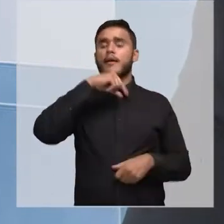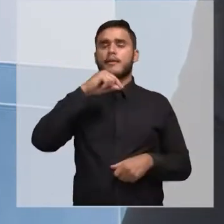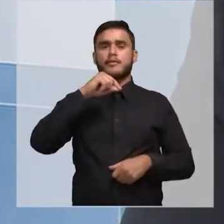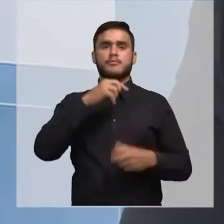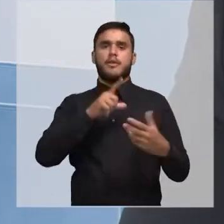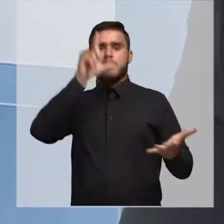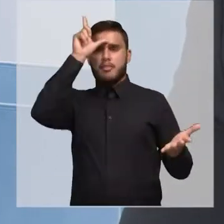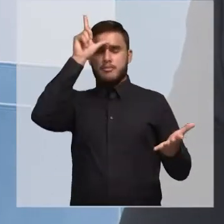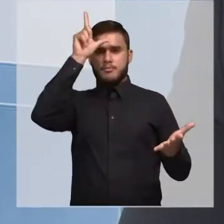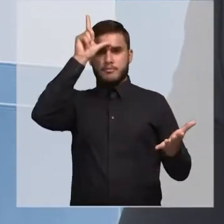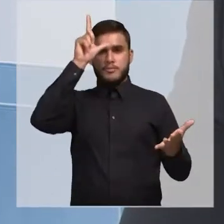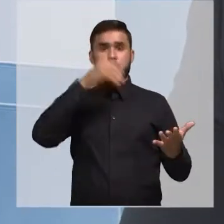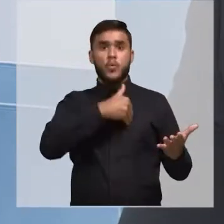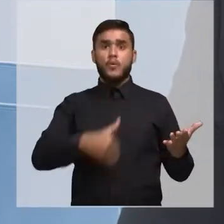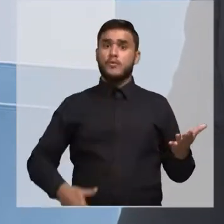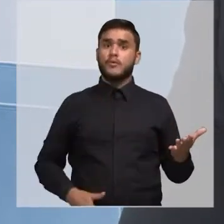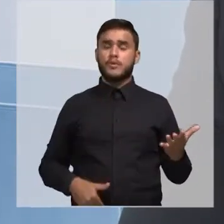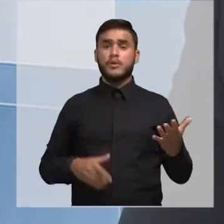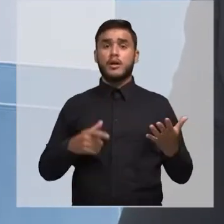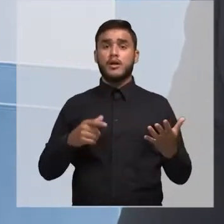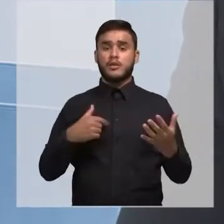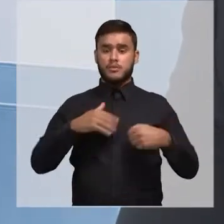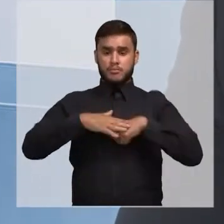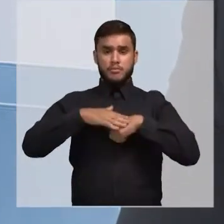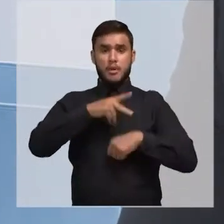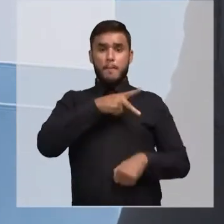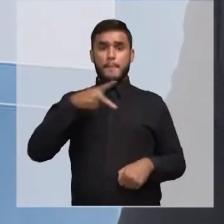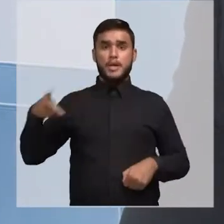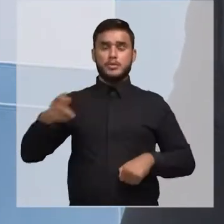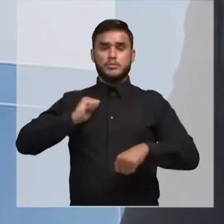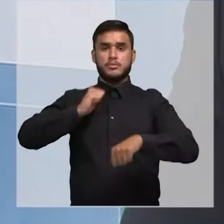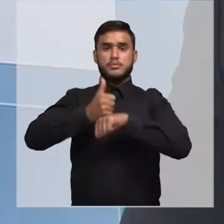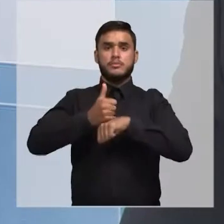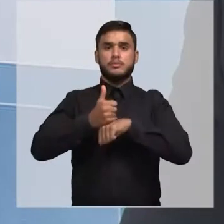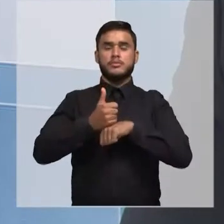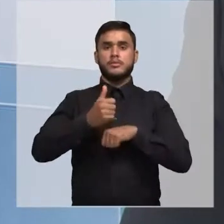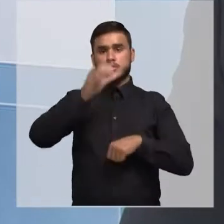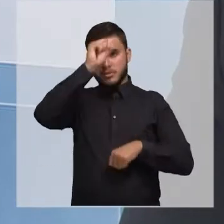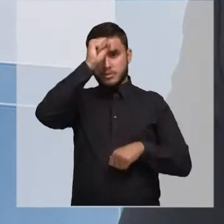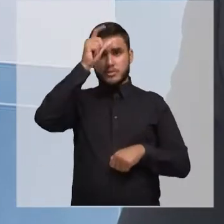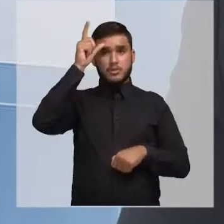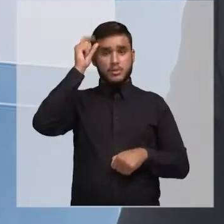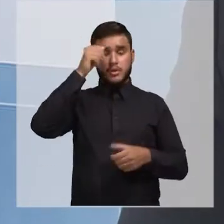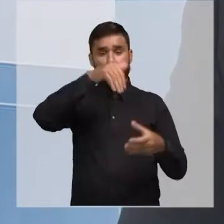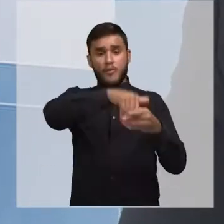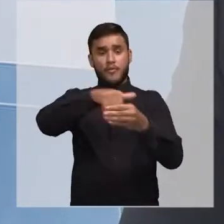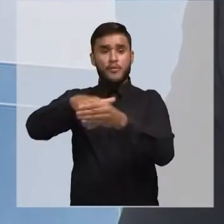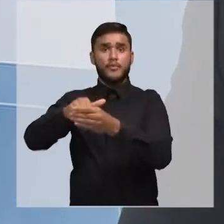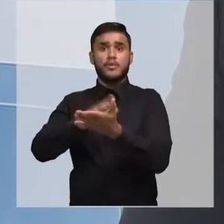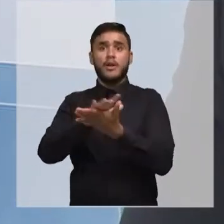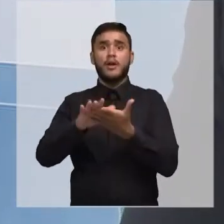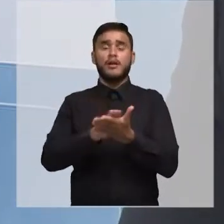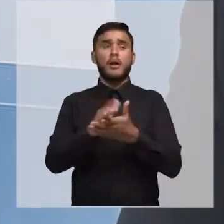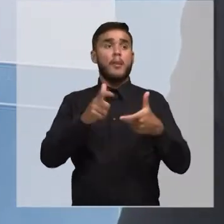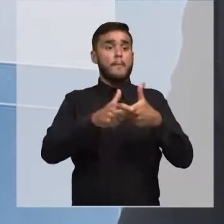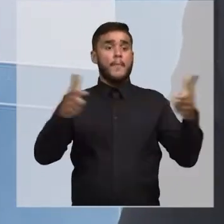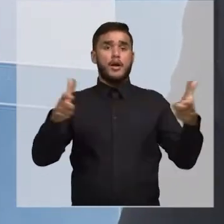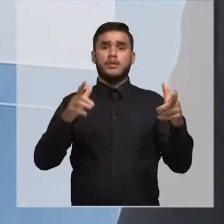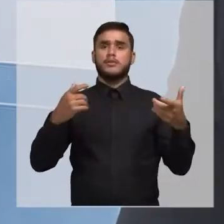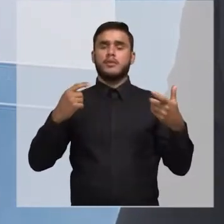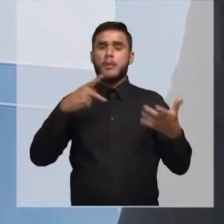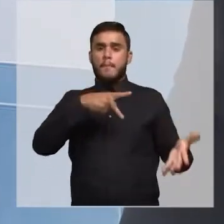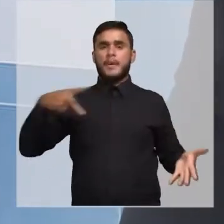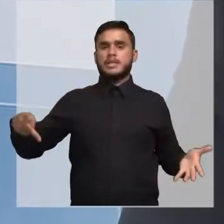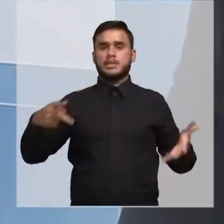do governo, o presidente Salmito preside o poder. Eu acho que ele nem votou nisso, porque a maioria foi grande e o presidente não vota.